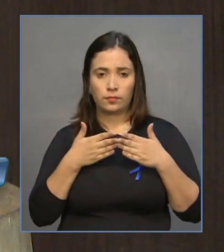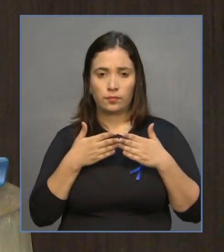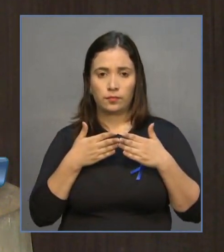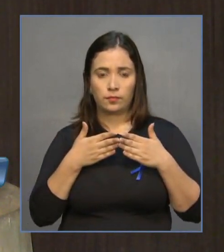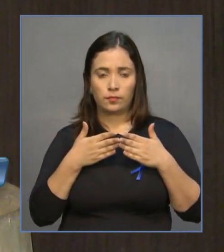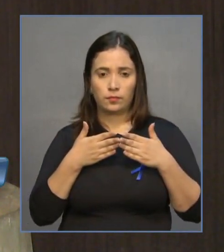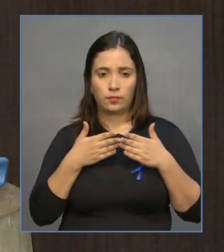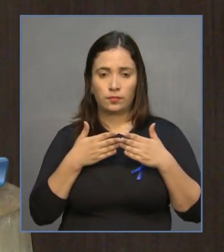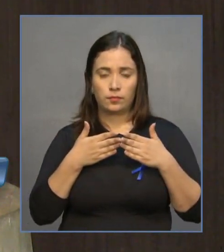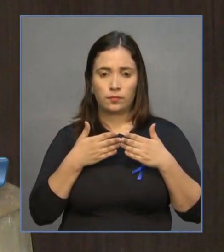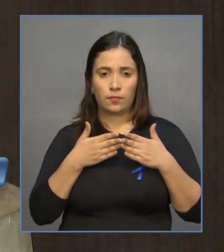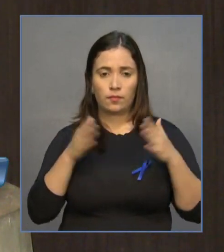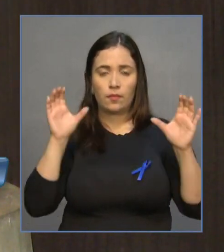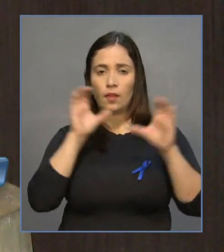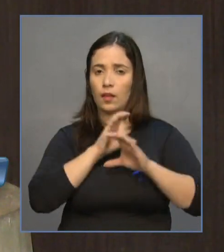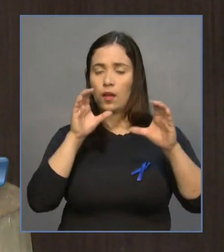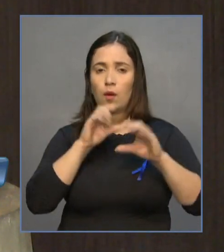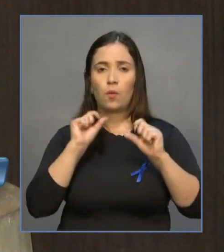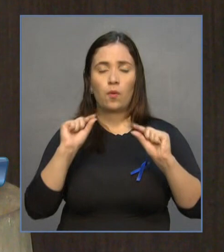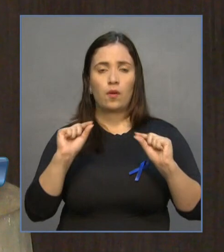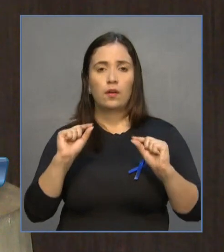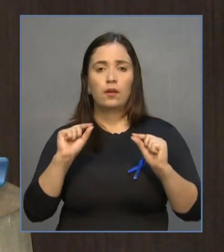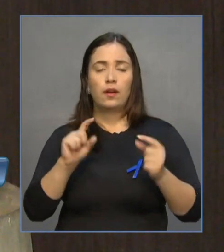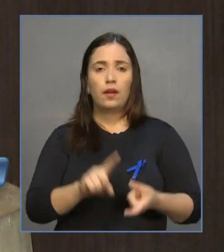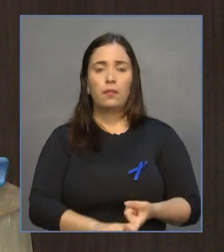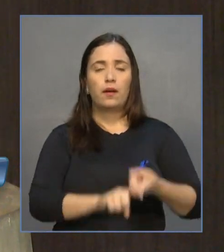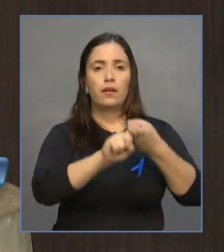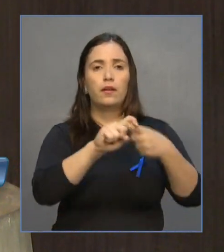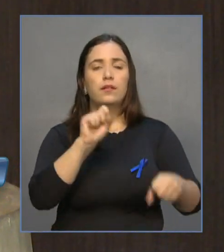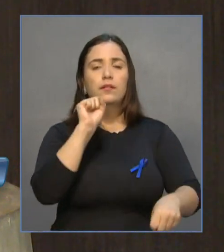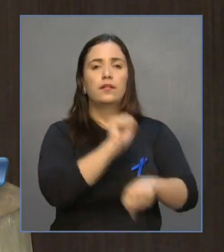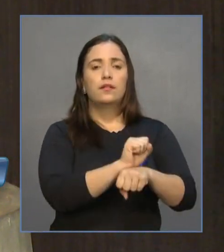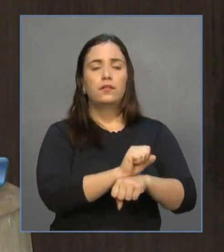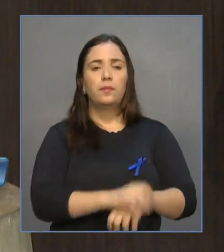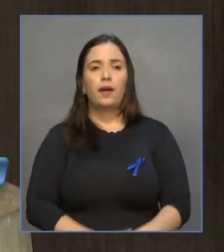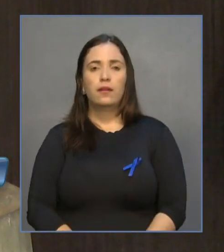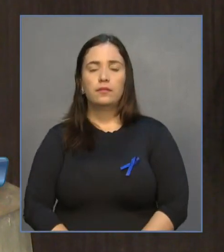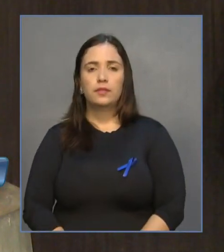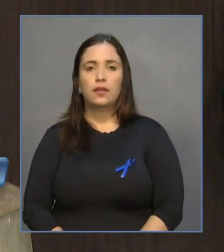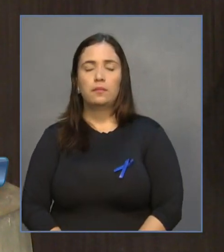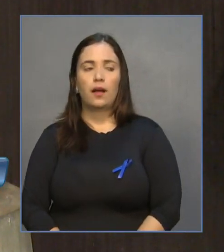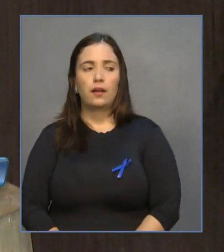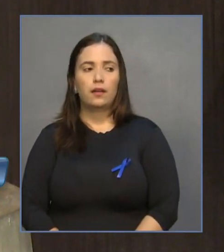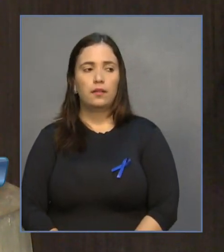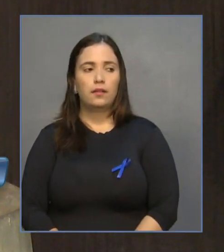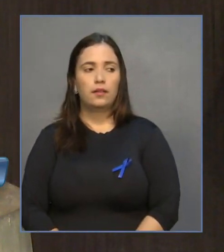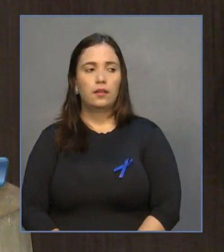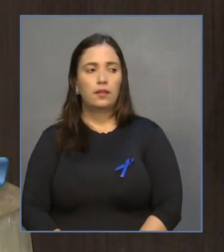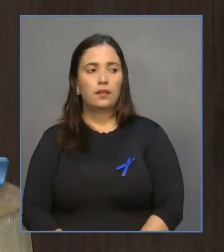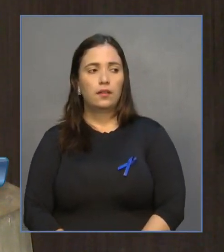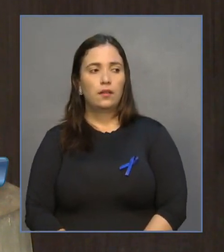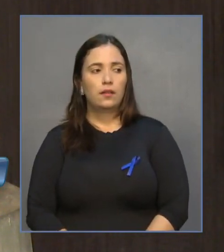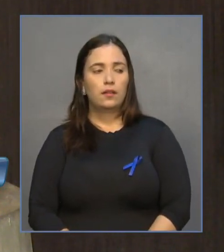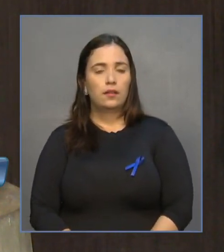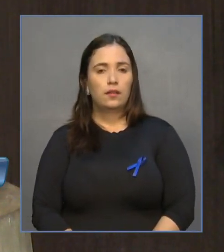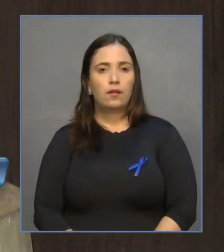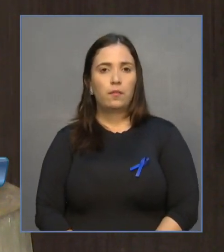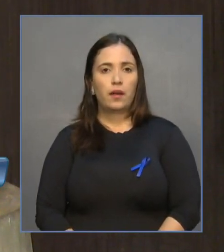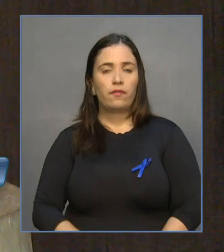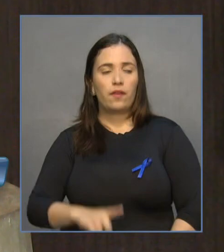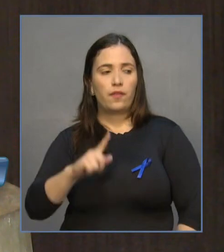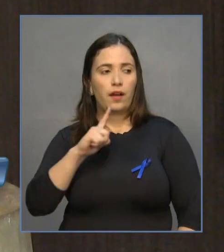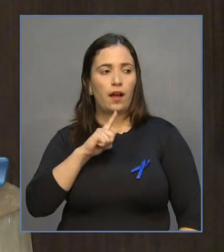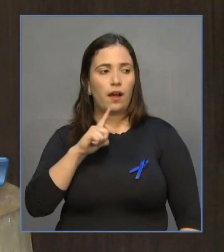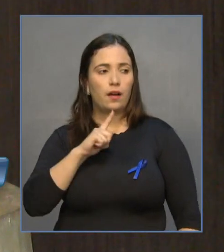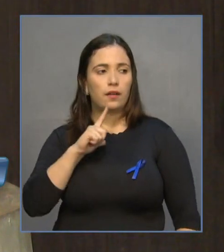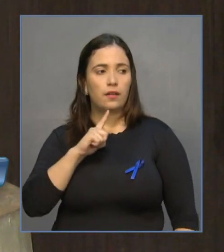a imediata suspensão desta obra. A Assembleia Legislativa pode exercitar a